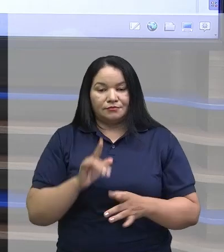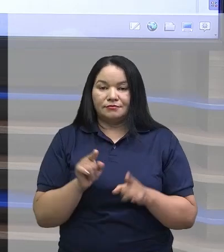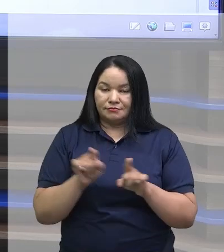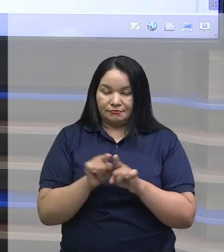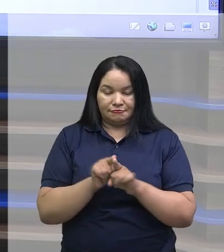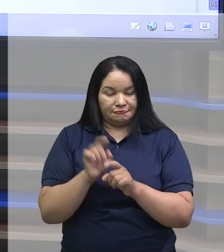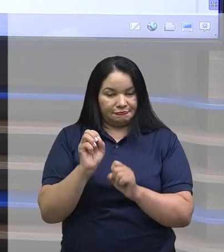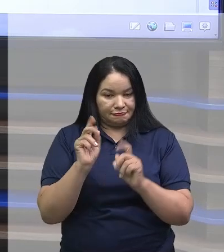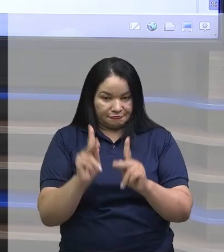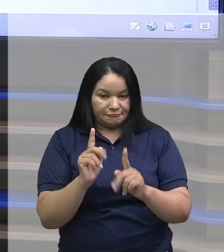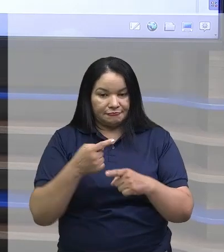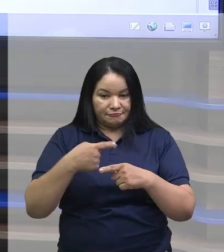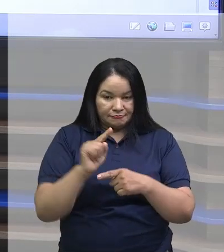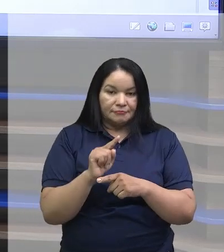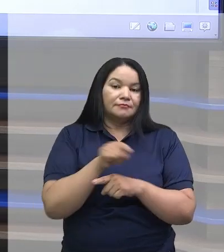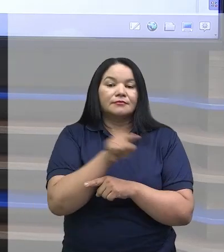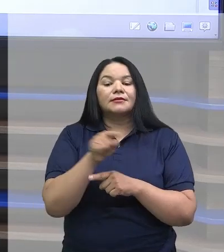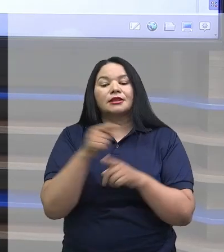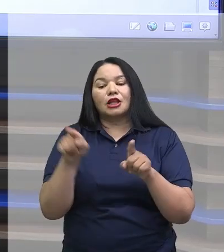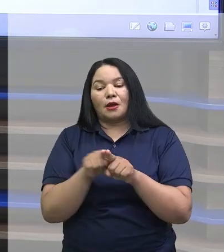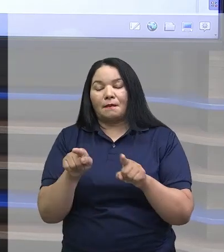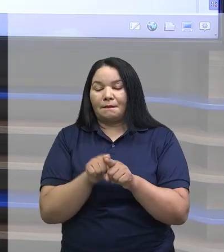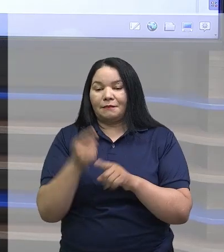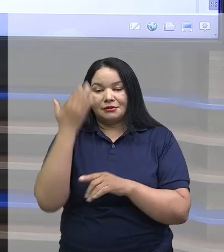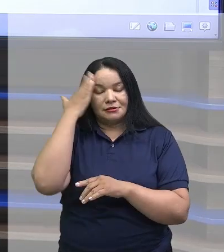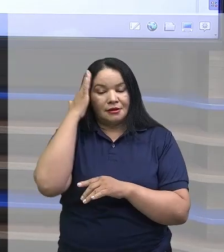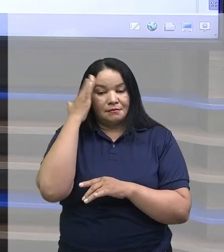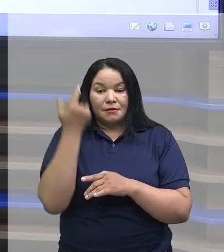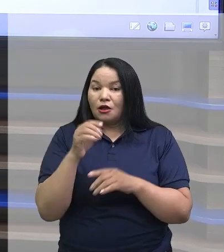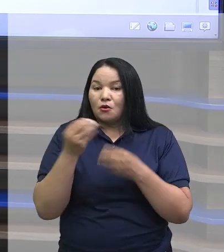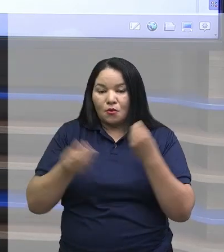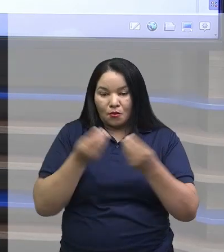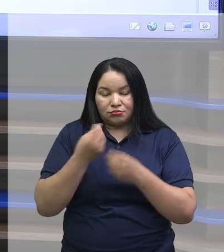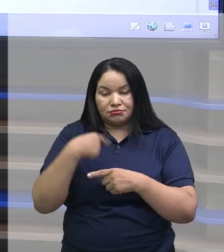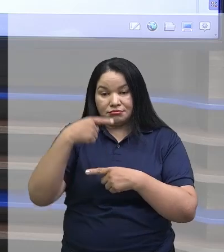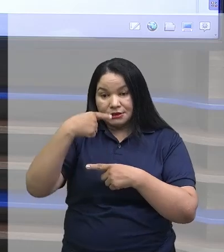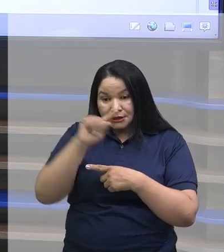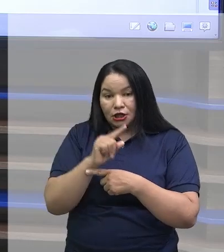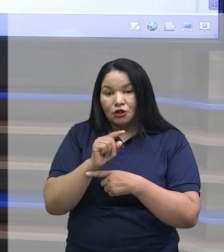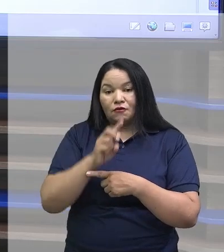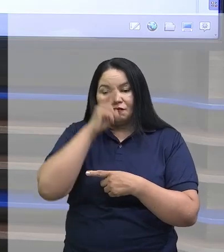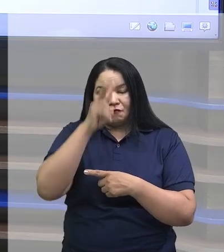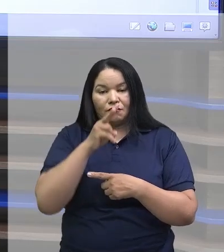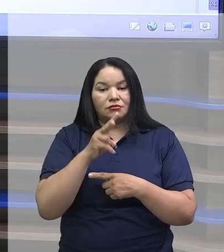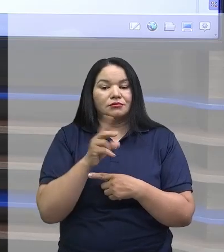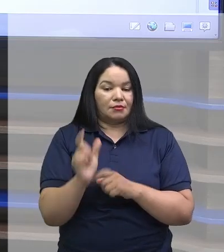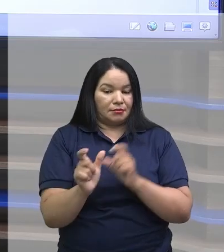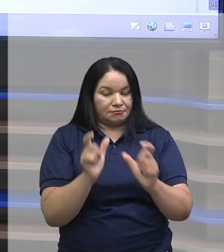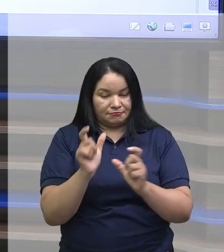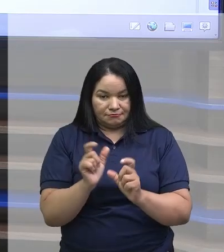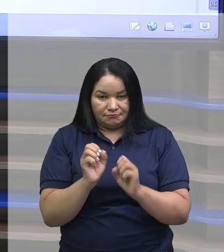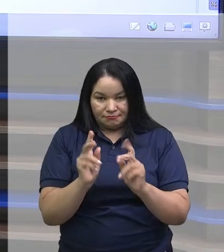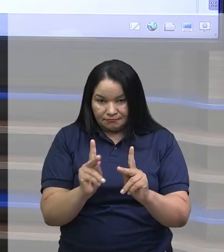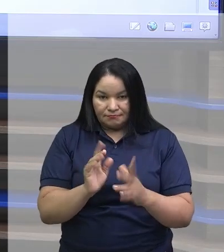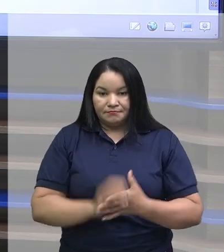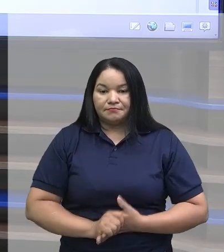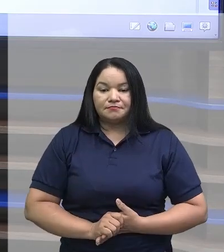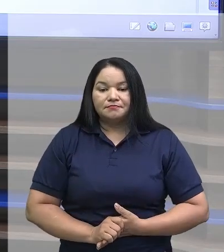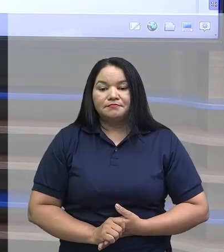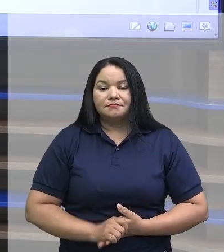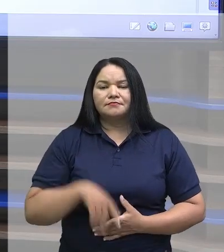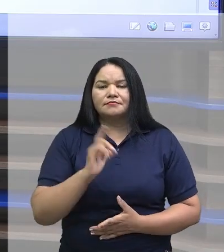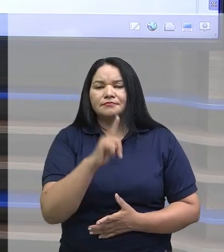das proparoxítonas e saber também a acentuação tônica, né, da palavra. E